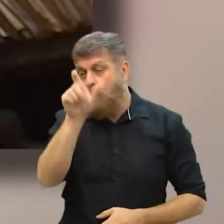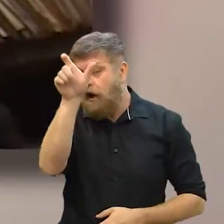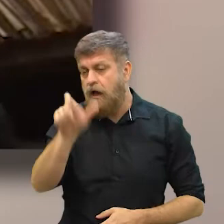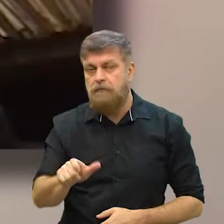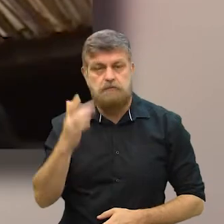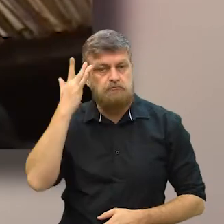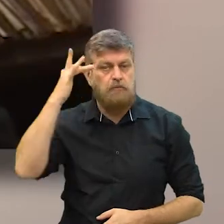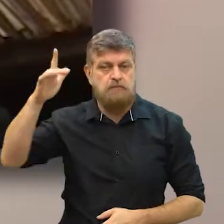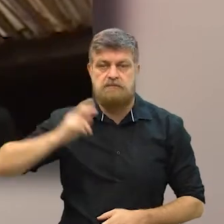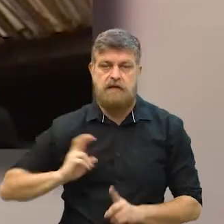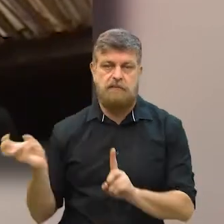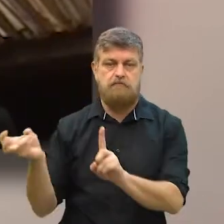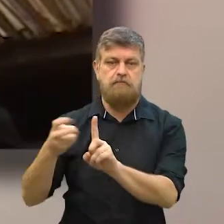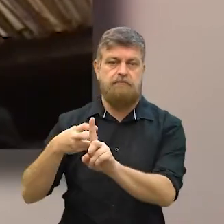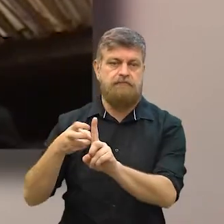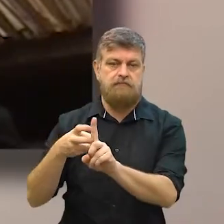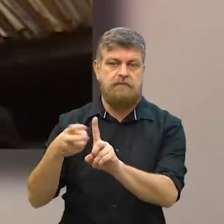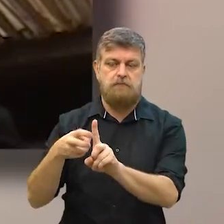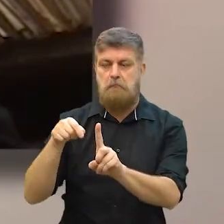são portadores do vírus.